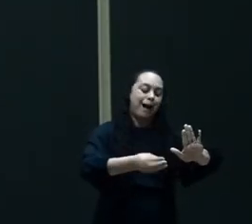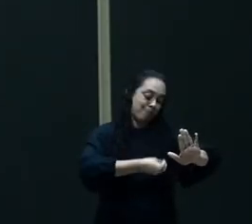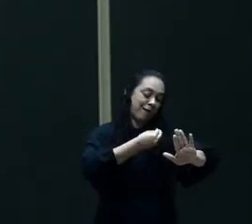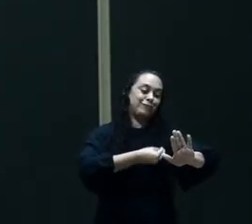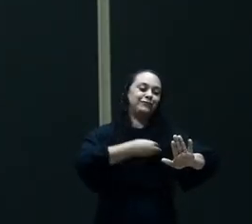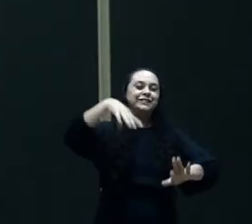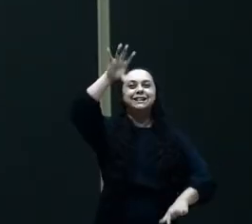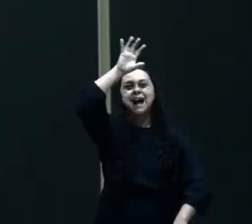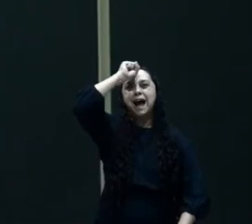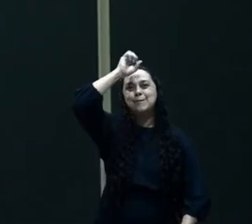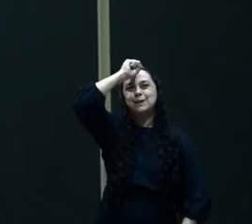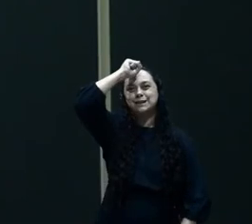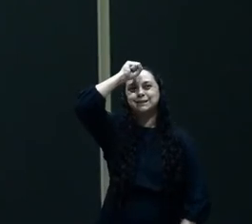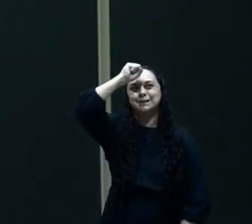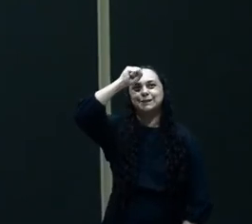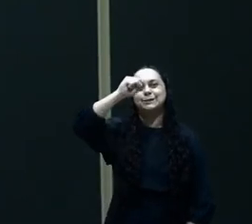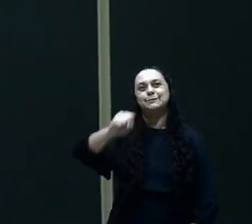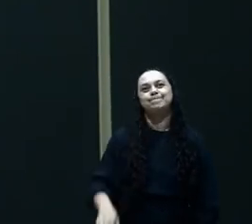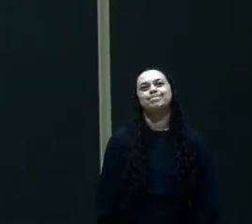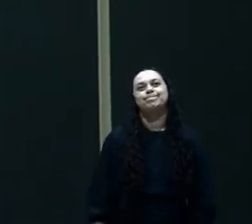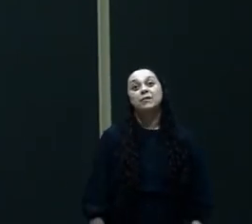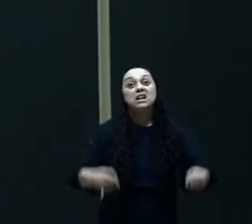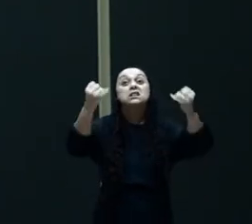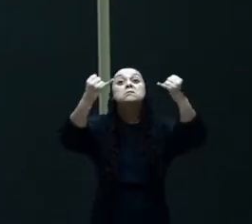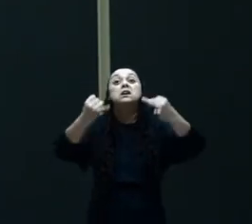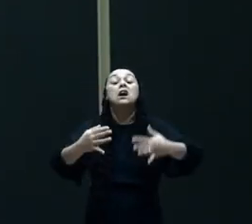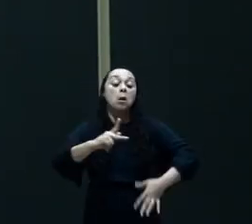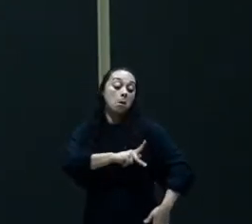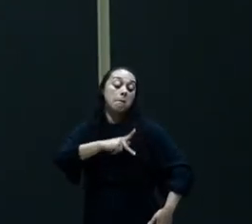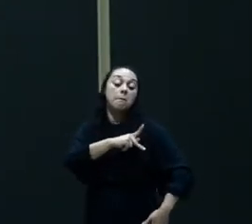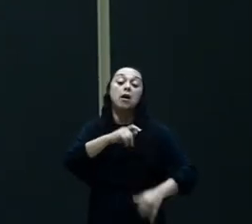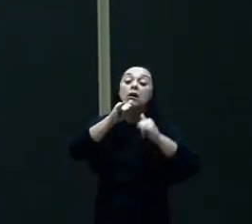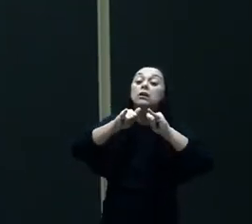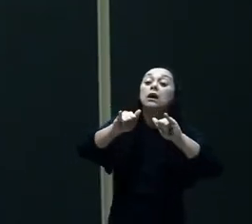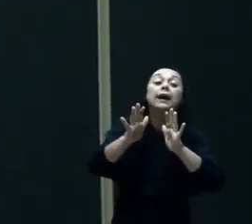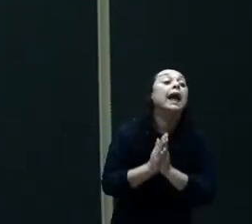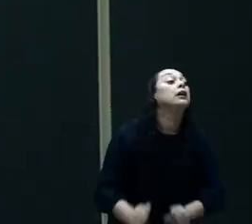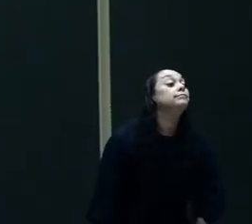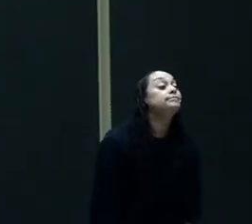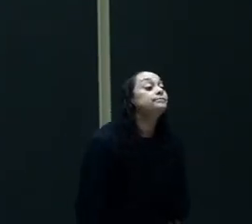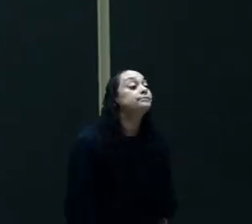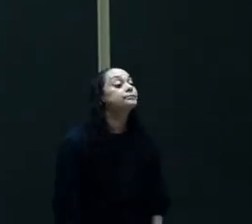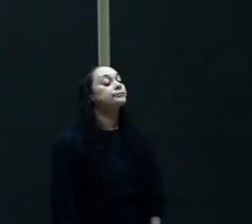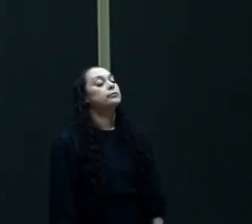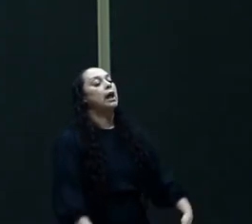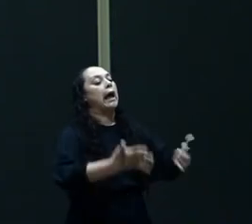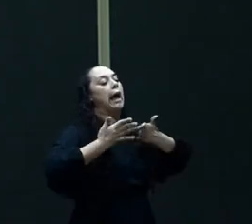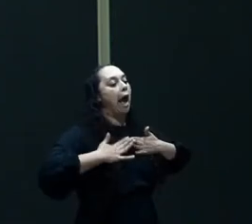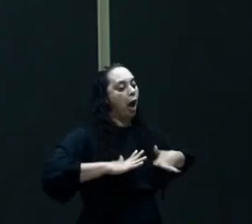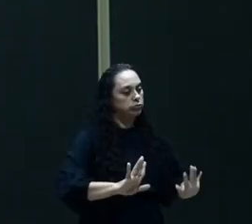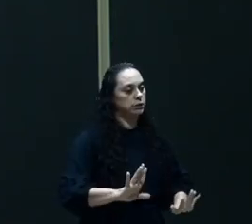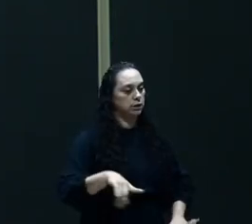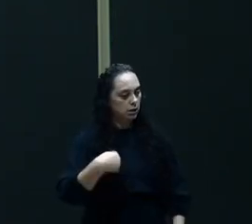o seguinte já era nós vamos morrer